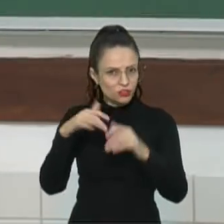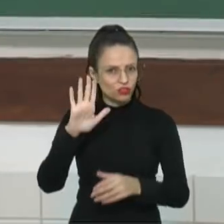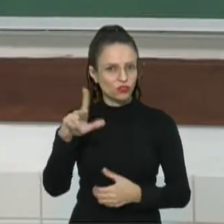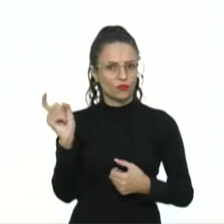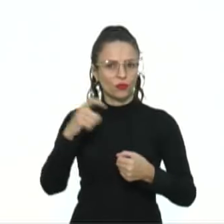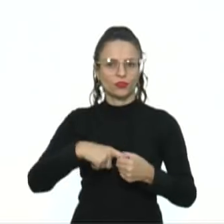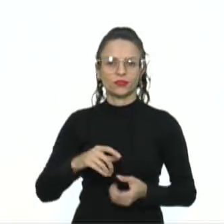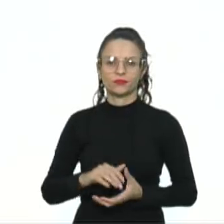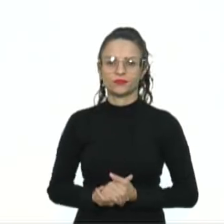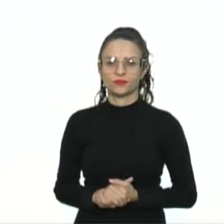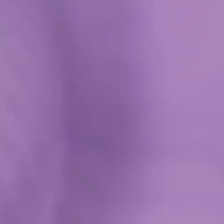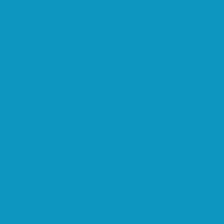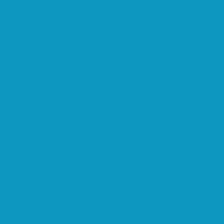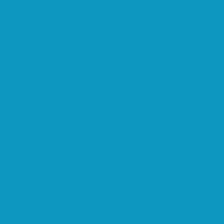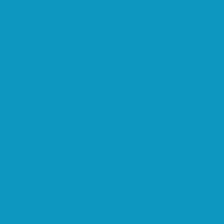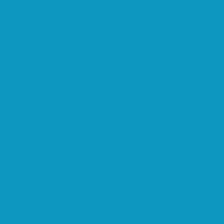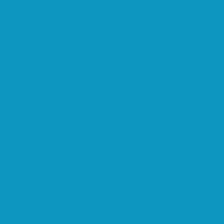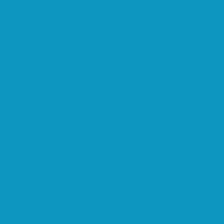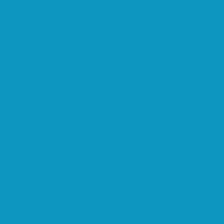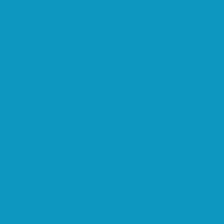volto.